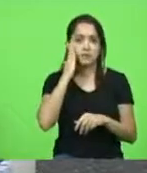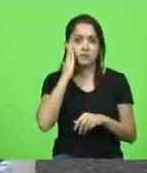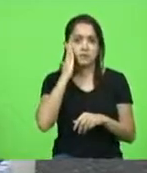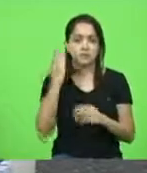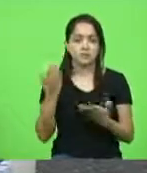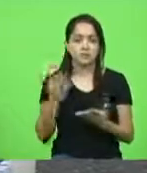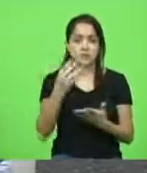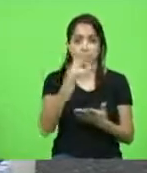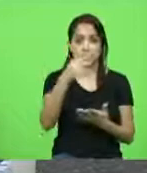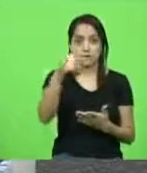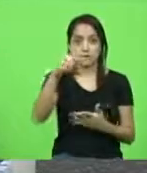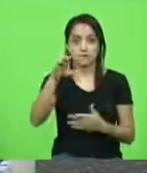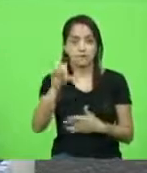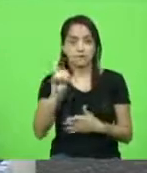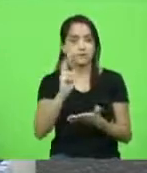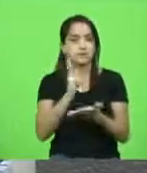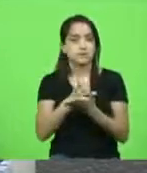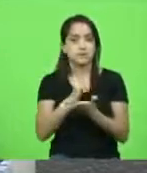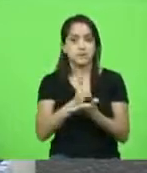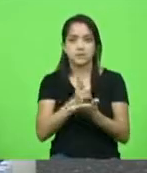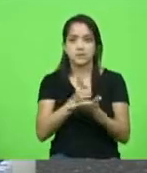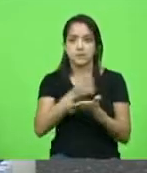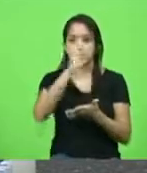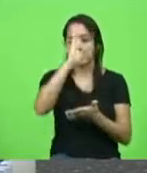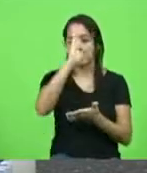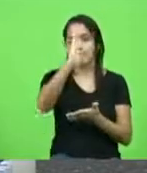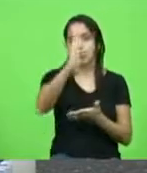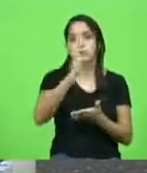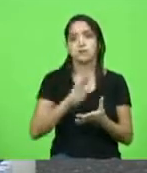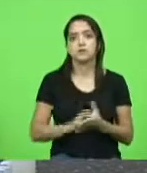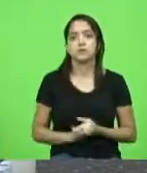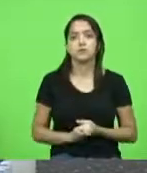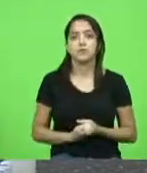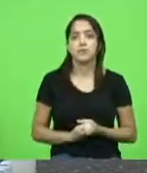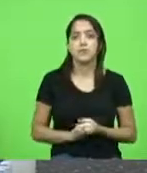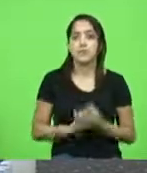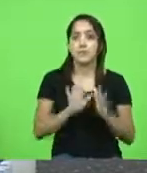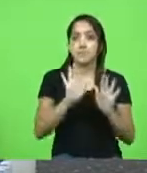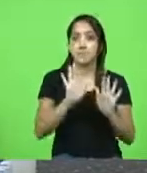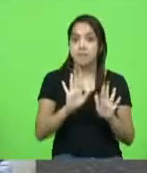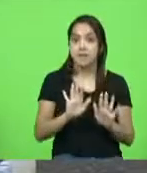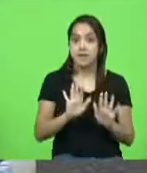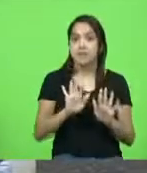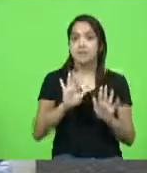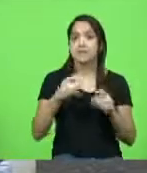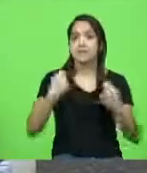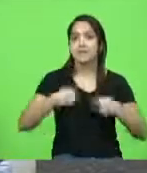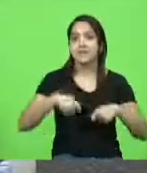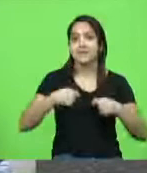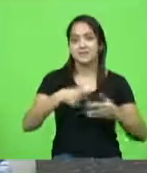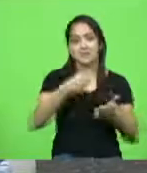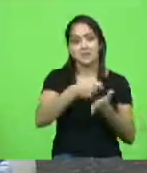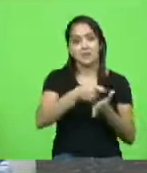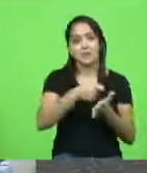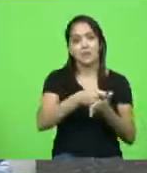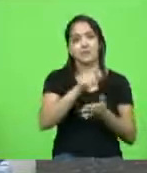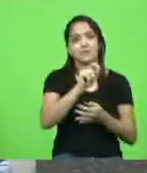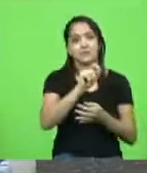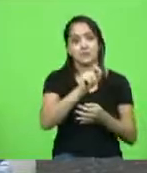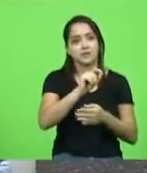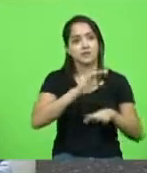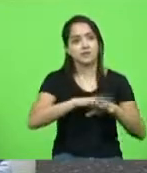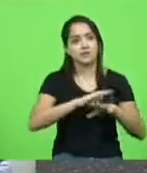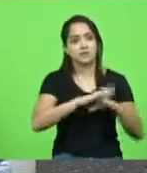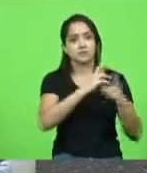470 sempre será prioridade Mas ela tem que ser cobrada do governo federal